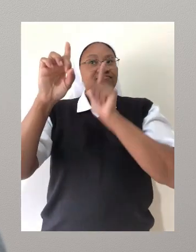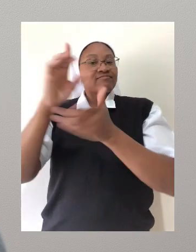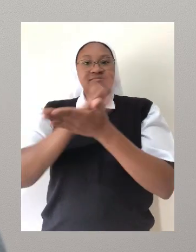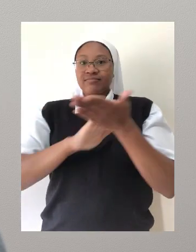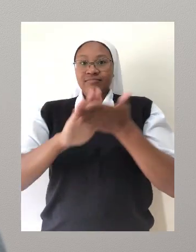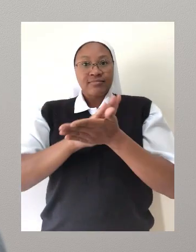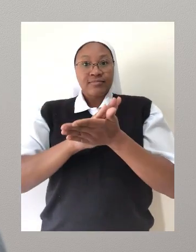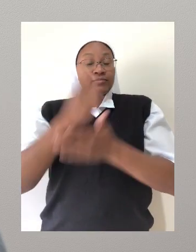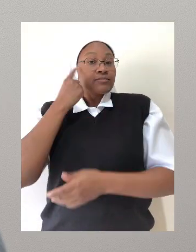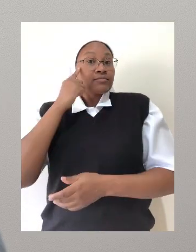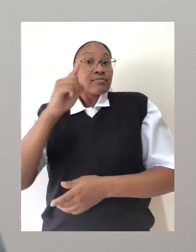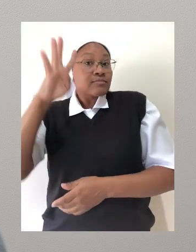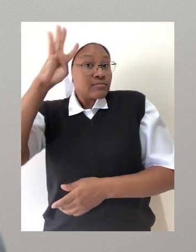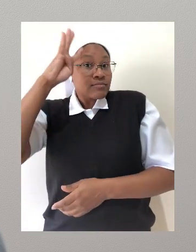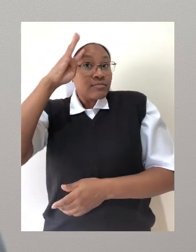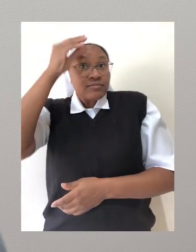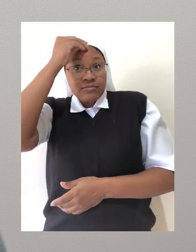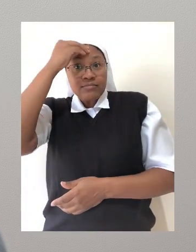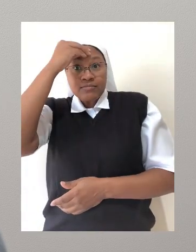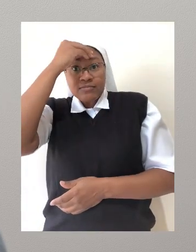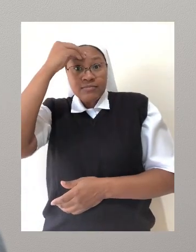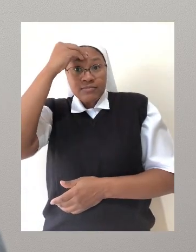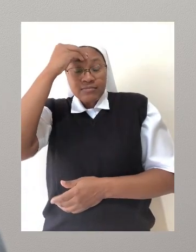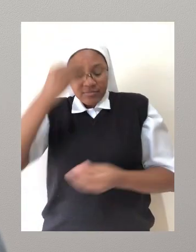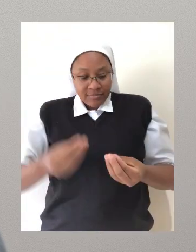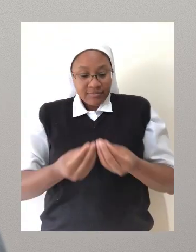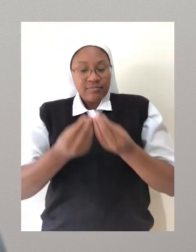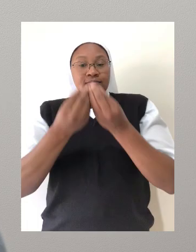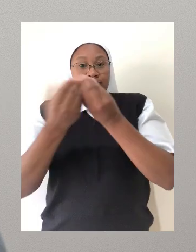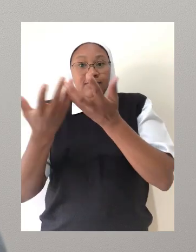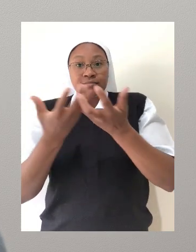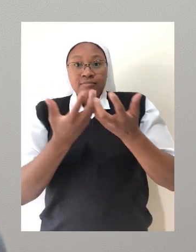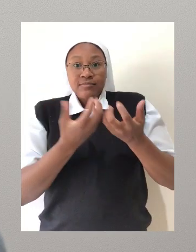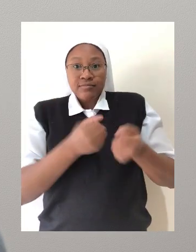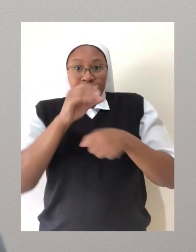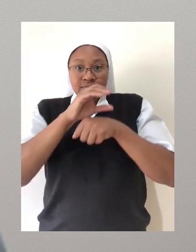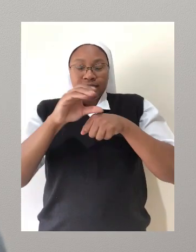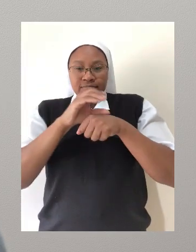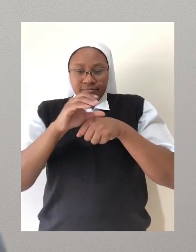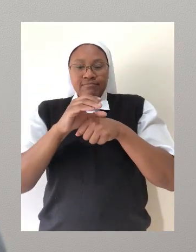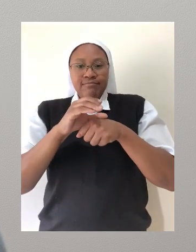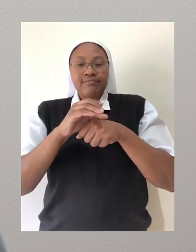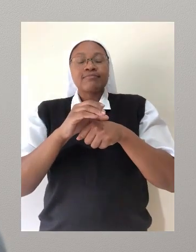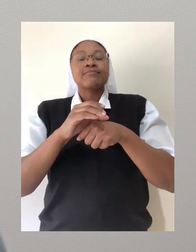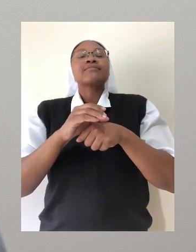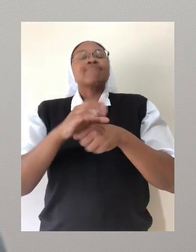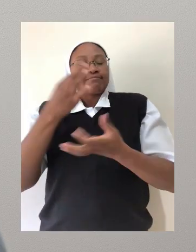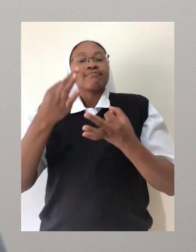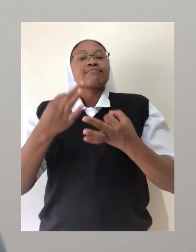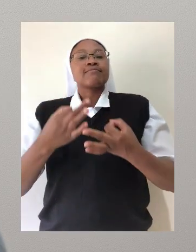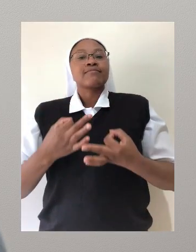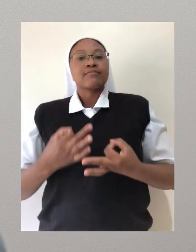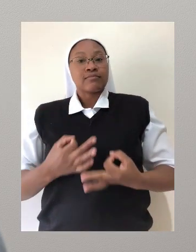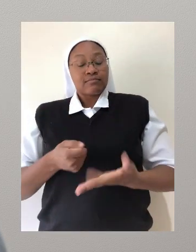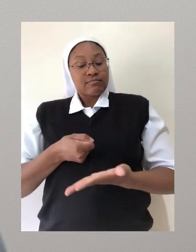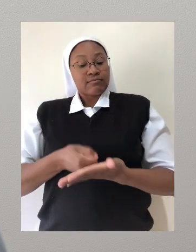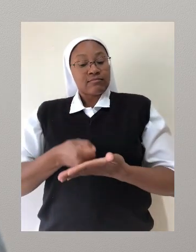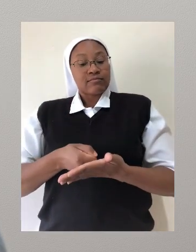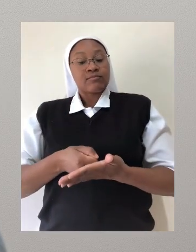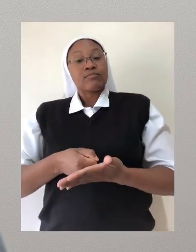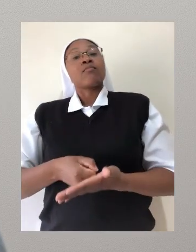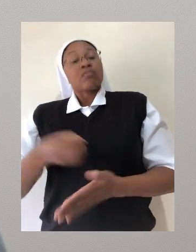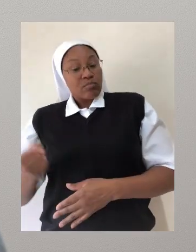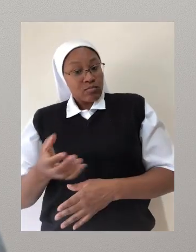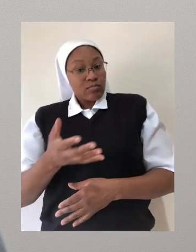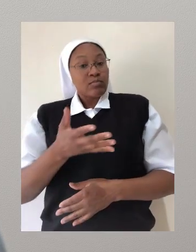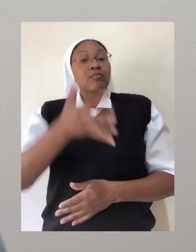nada podemos. Quando no dia de quarta-feira de cinzas fosse a missa para receber as cinzas, deve com certeza ter